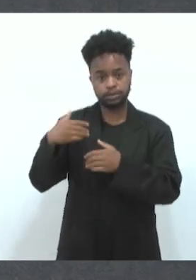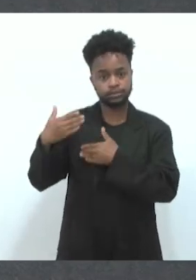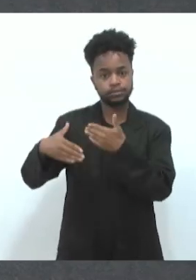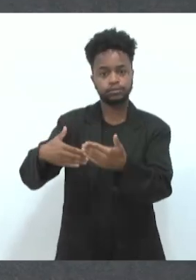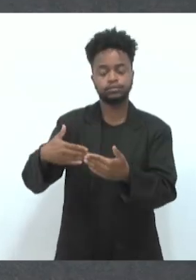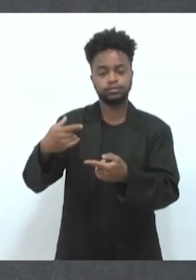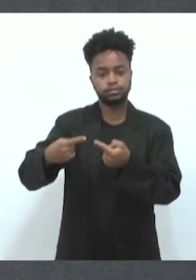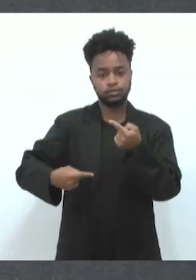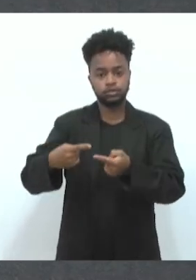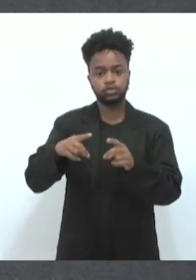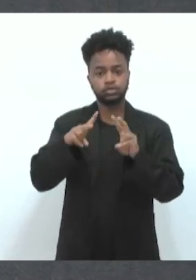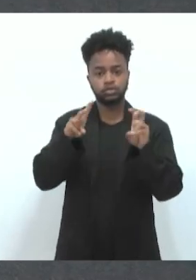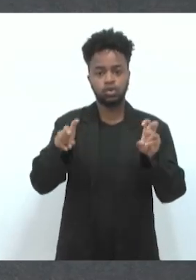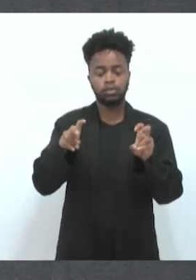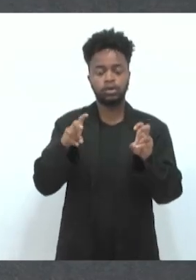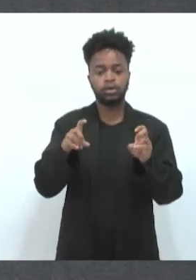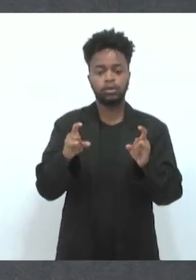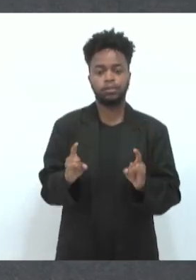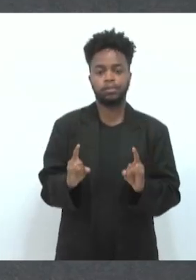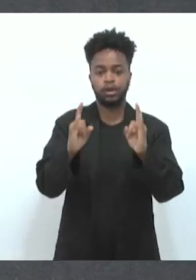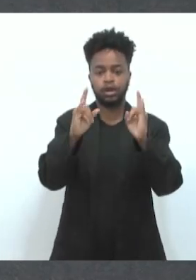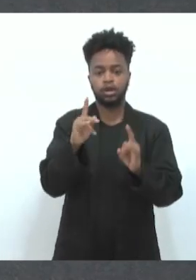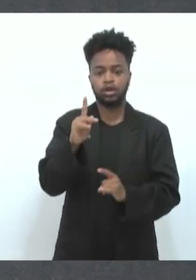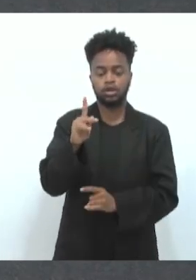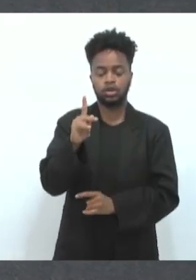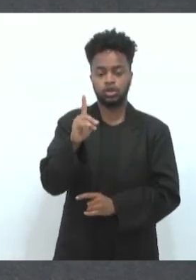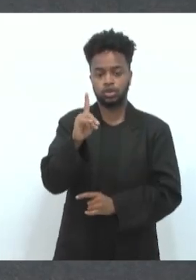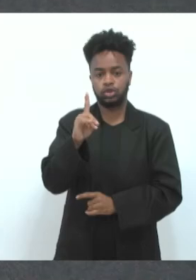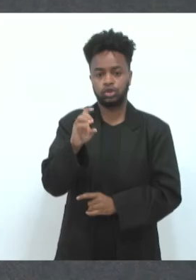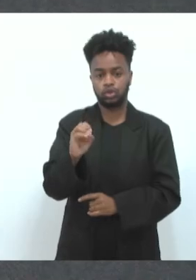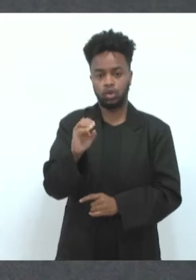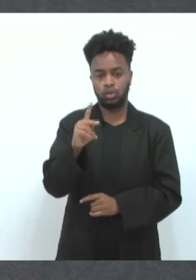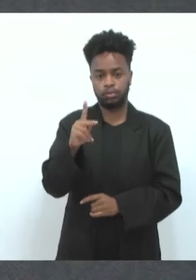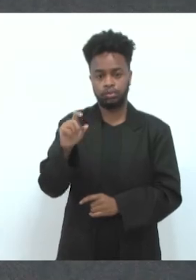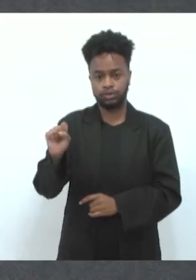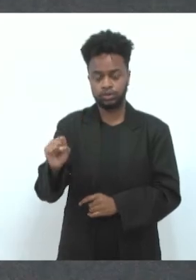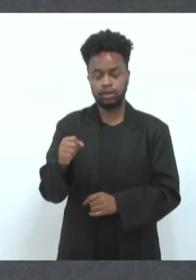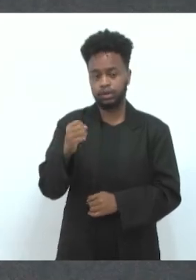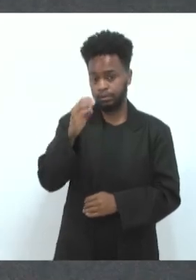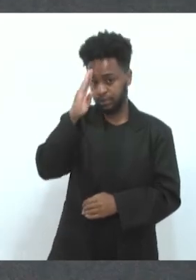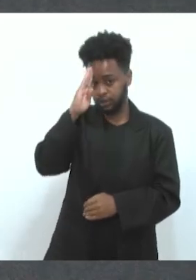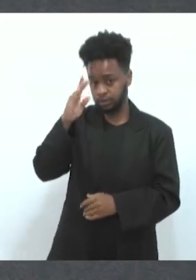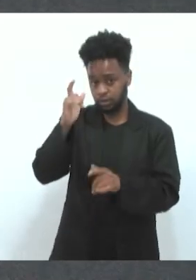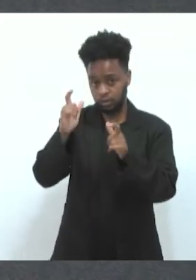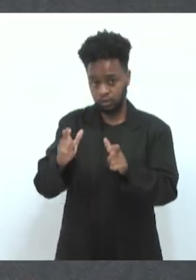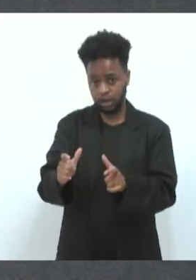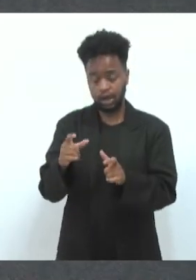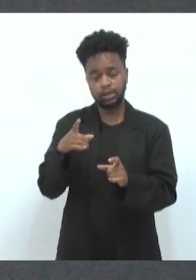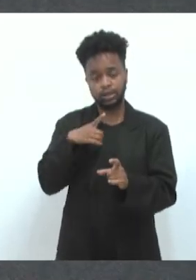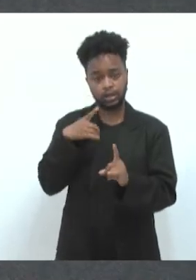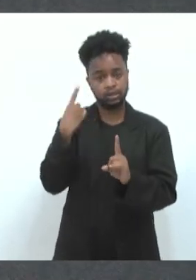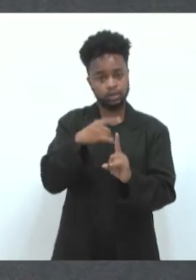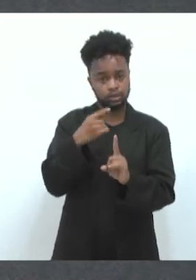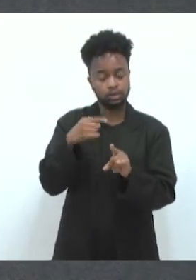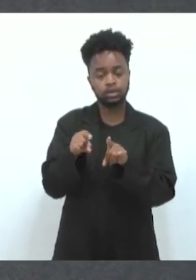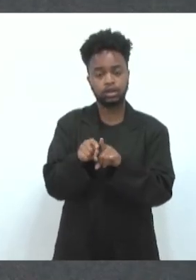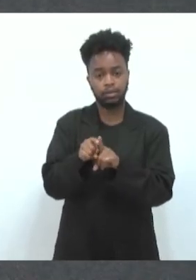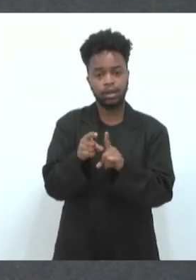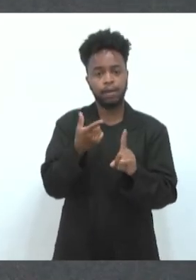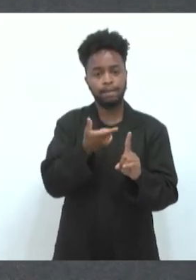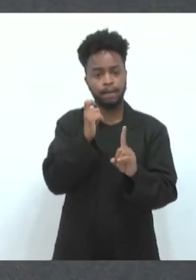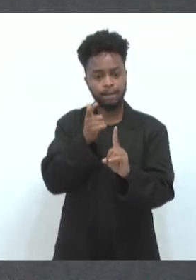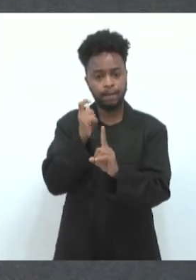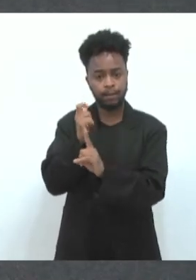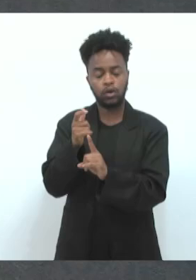o prédio do DOPS, que foi o principal centro de tortura, o principal centro de assassinatos, que está caindo aos